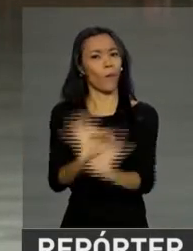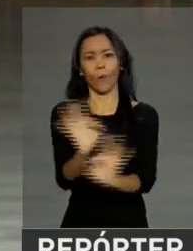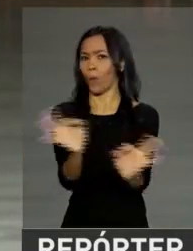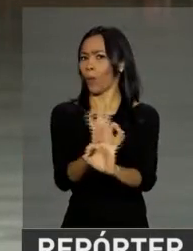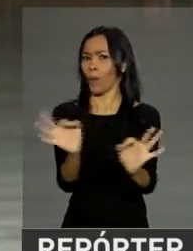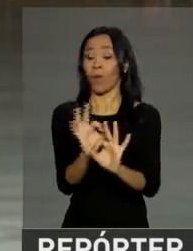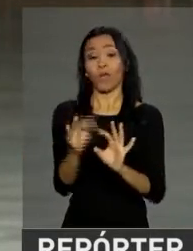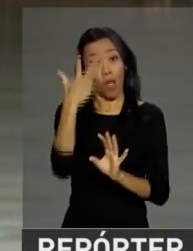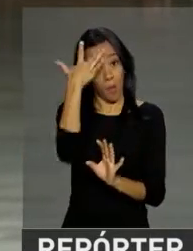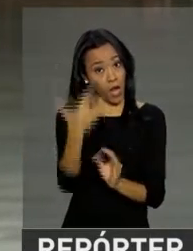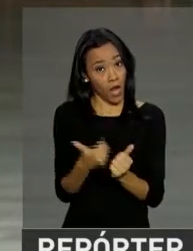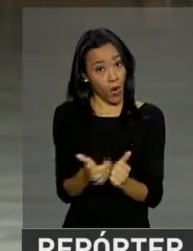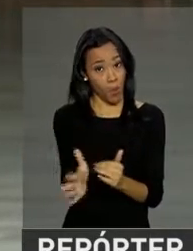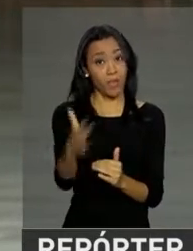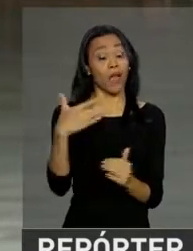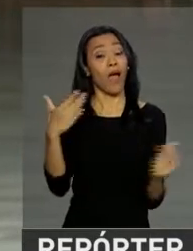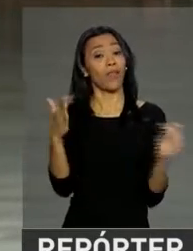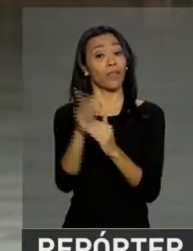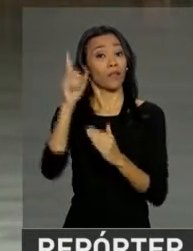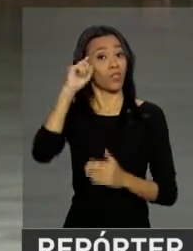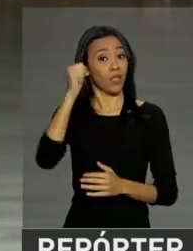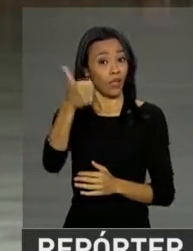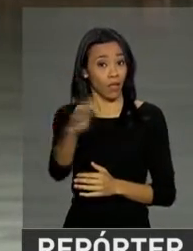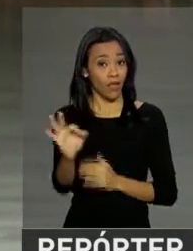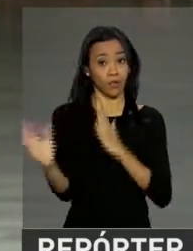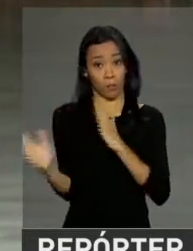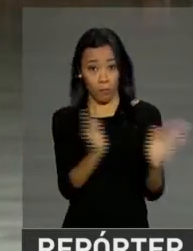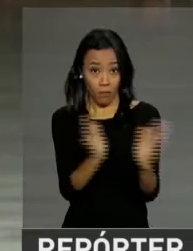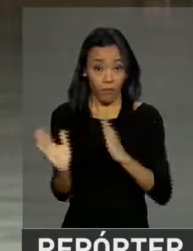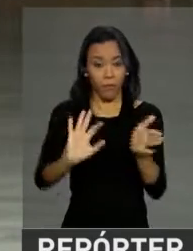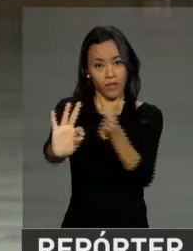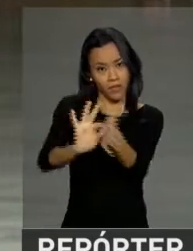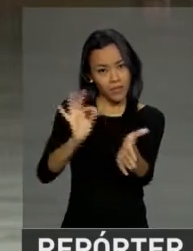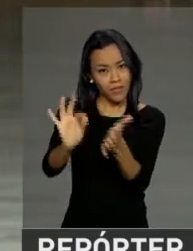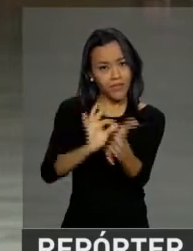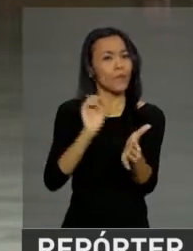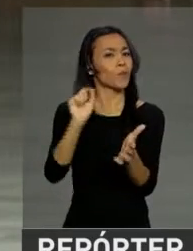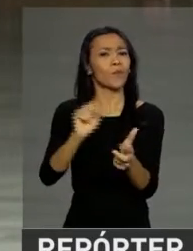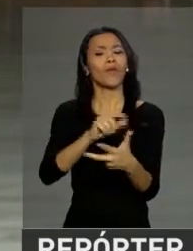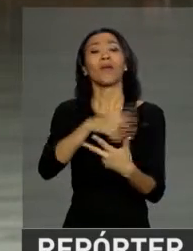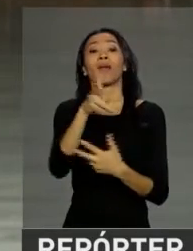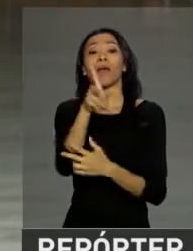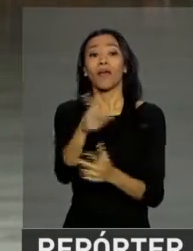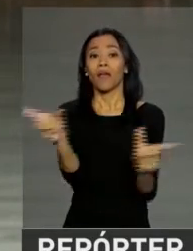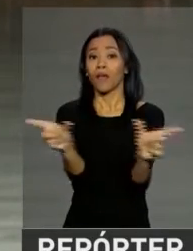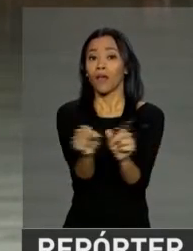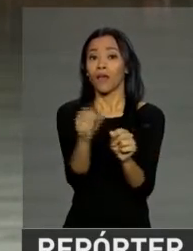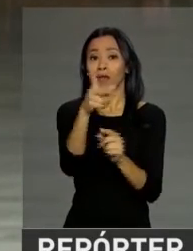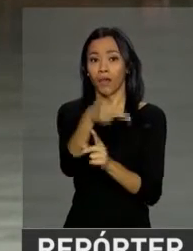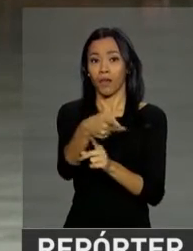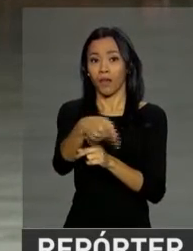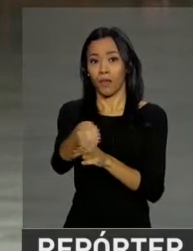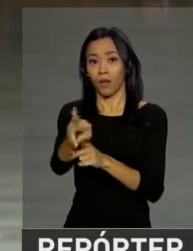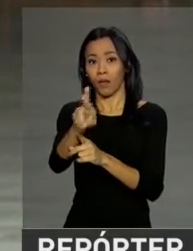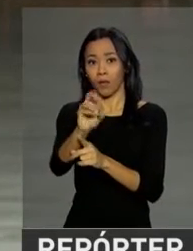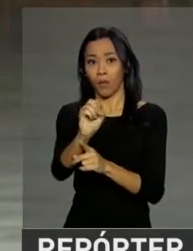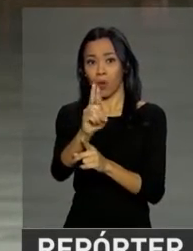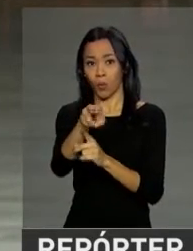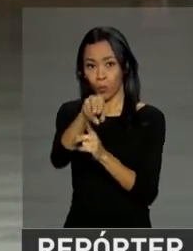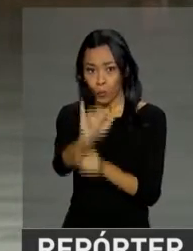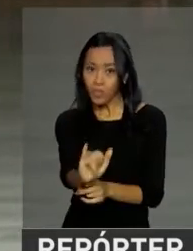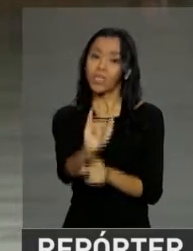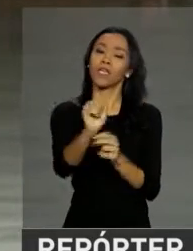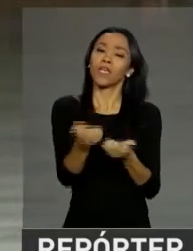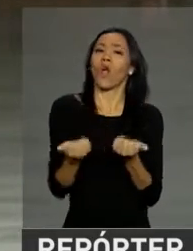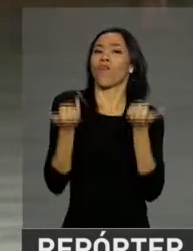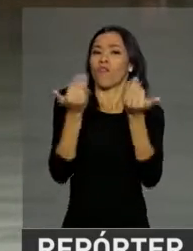dia 7 e vai até o dia 10 de junho o prazo para as inscrições no prouni o programa universidade para todos que oferece bolsas